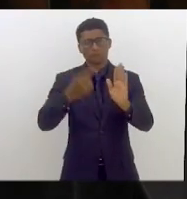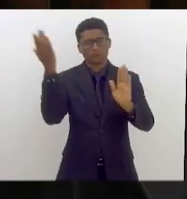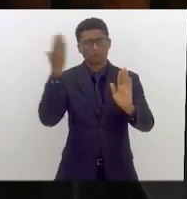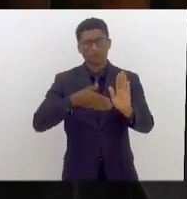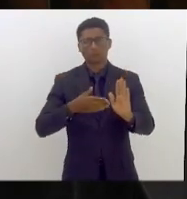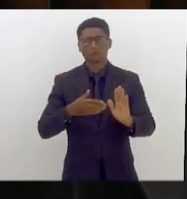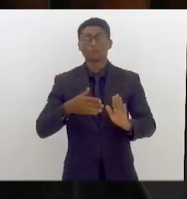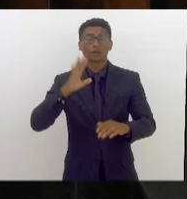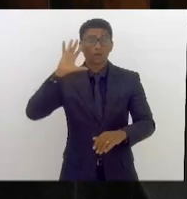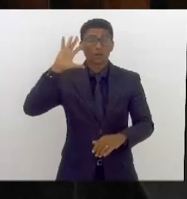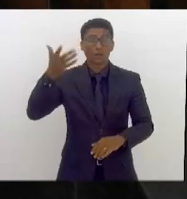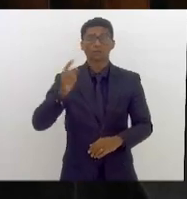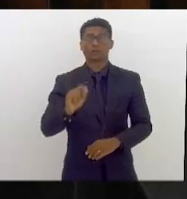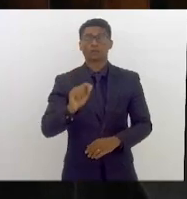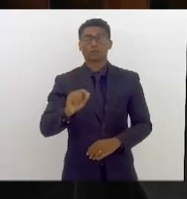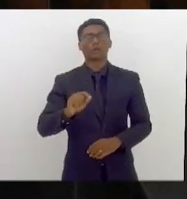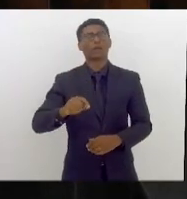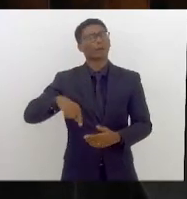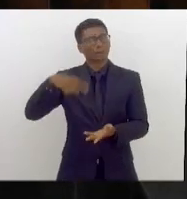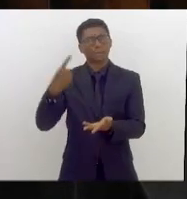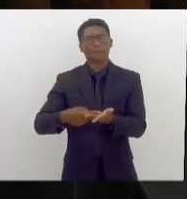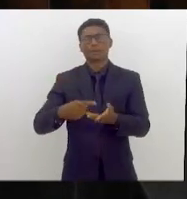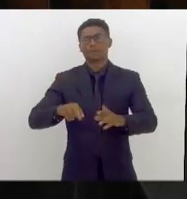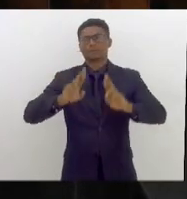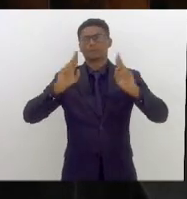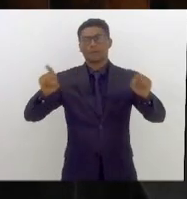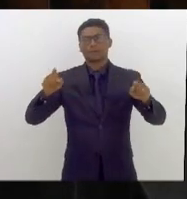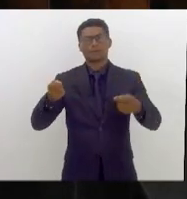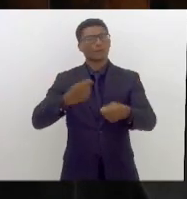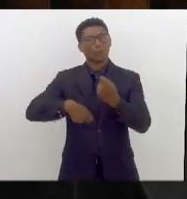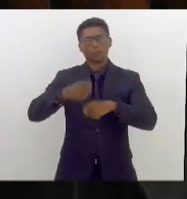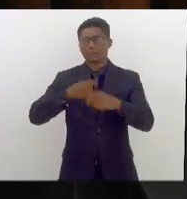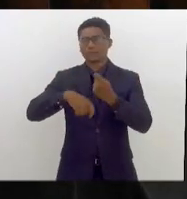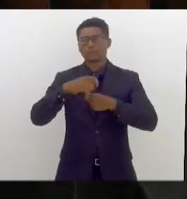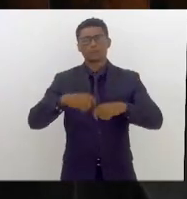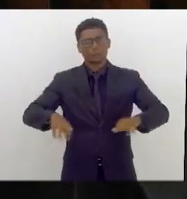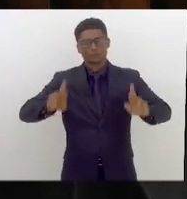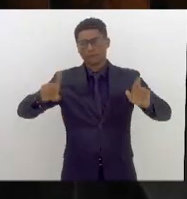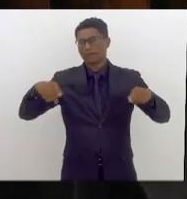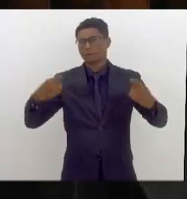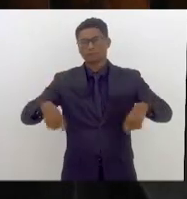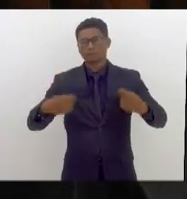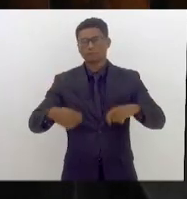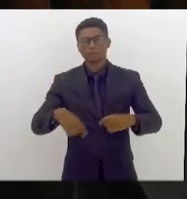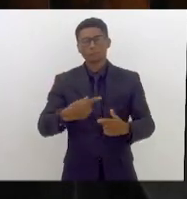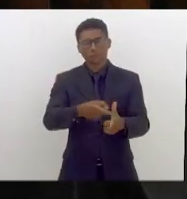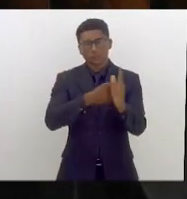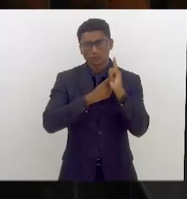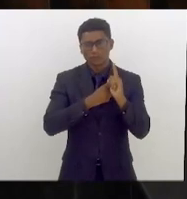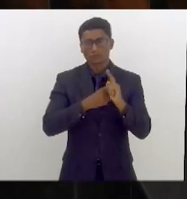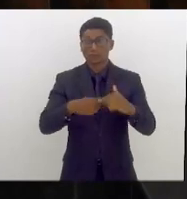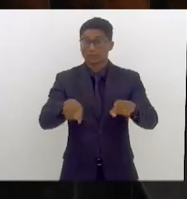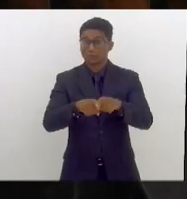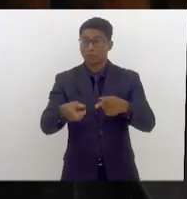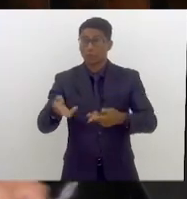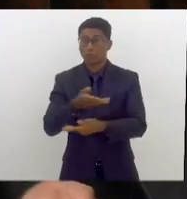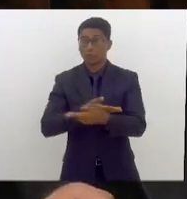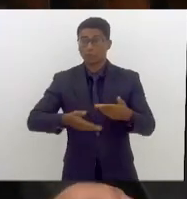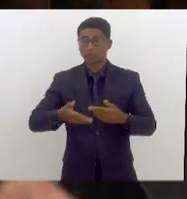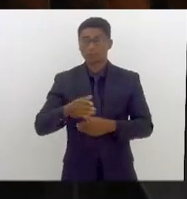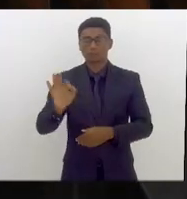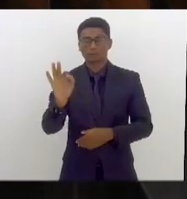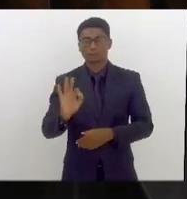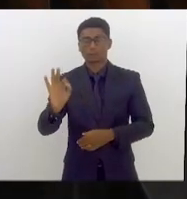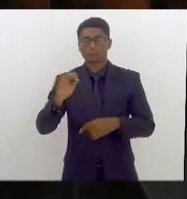resolver é um outro tipo de pactuação, é um outro tipo de negociação sobre essa dívida e as formas de compensação que a União tem que